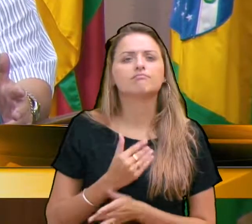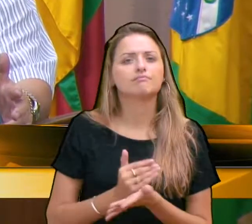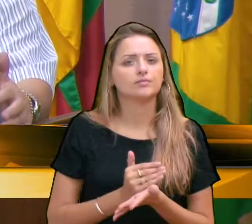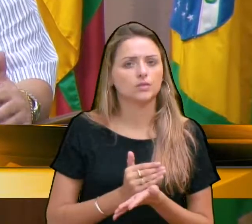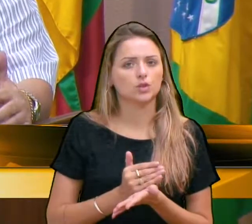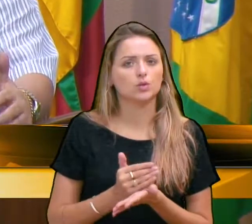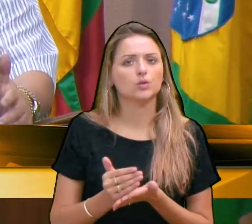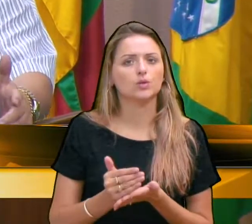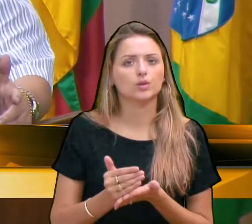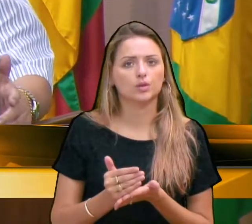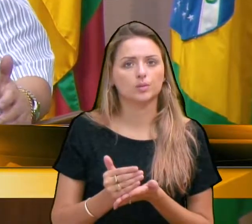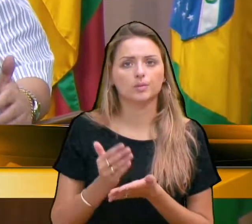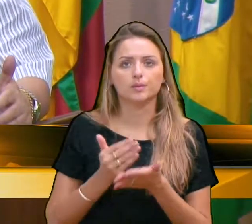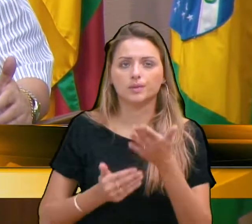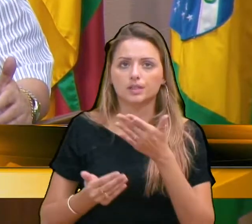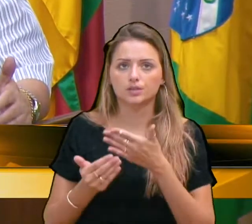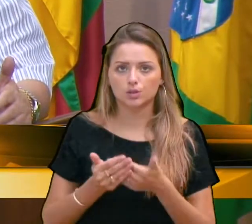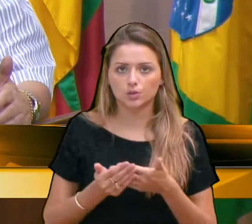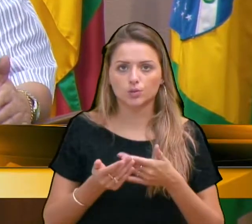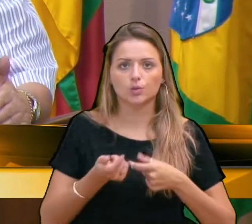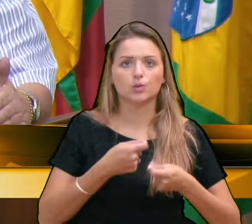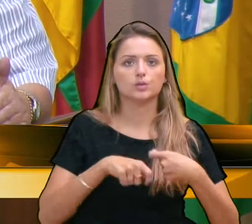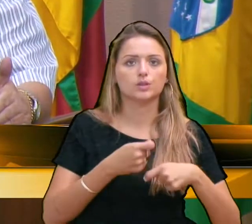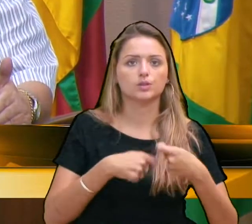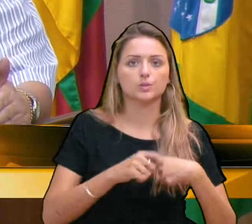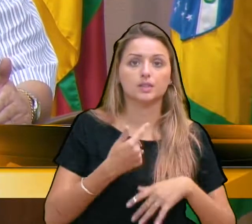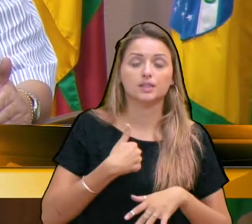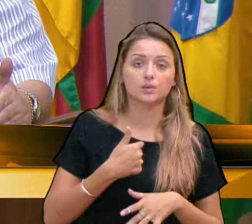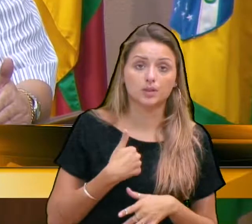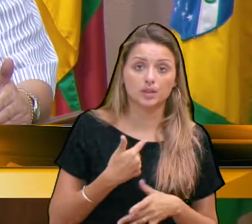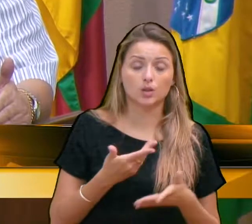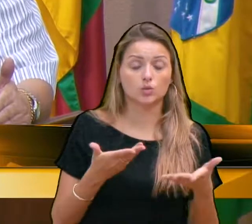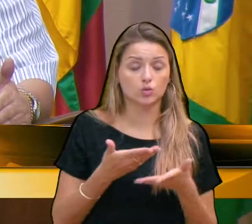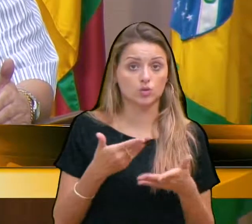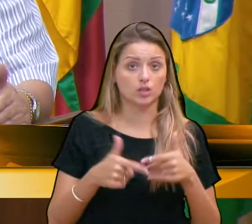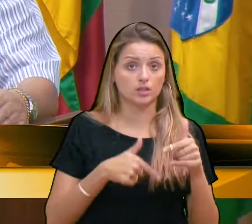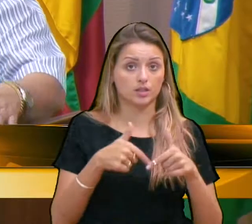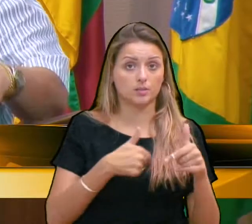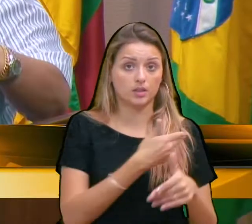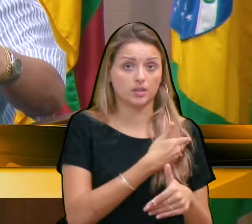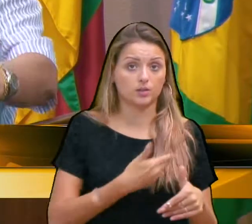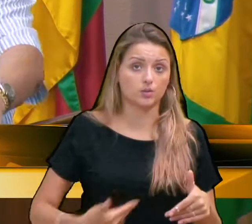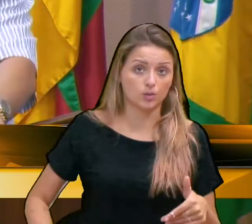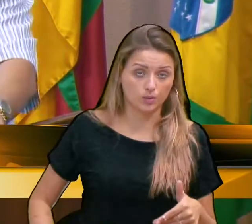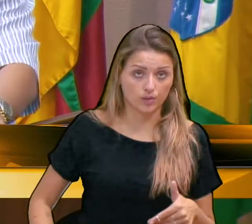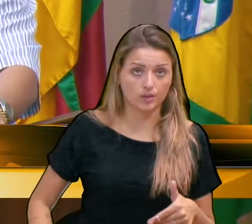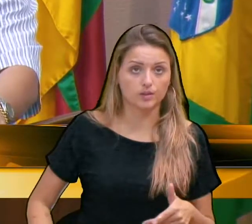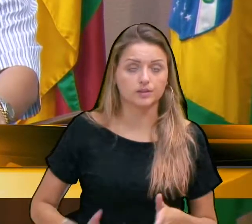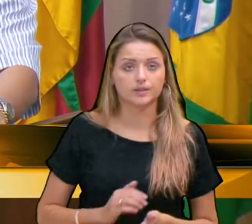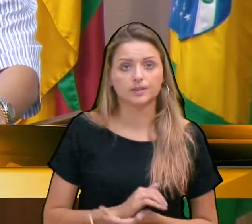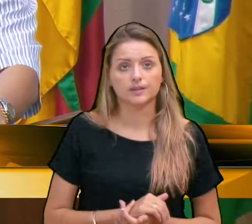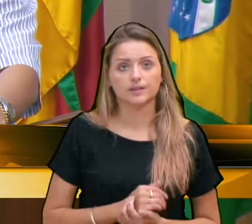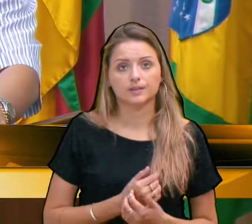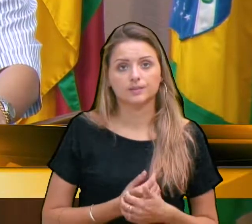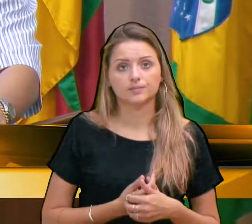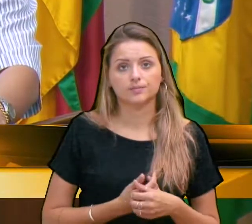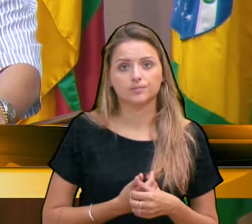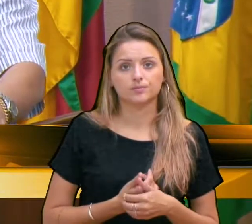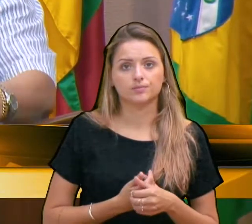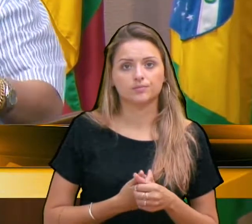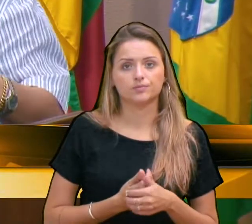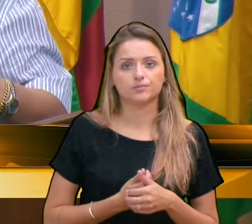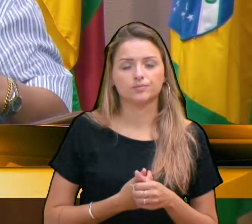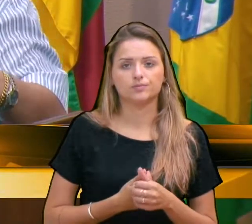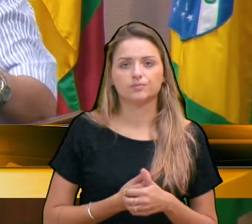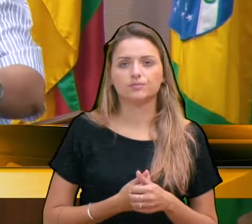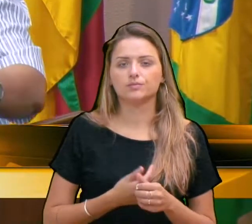início, em todas as administrações que eu acompanhei, nesses últimos anos, eu